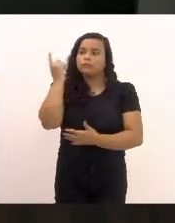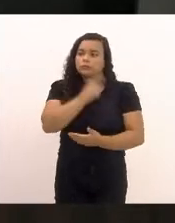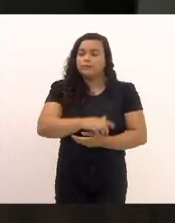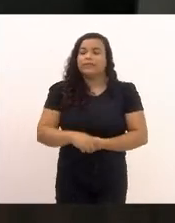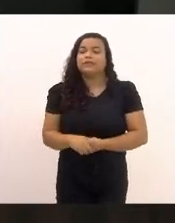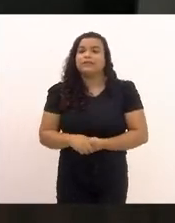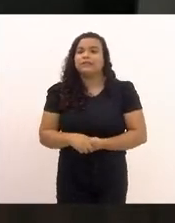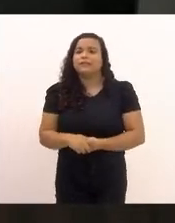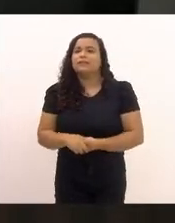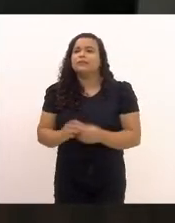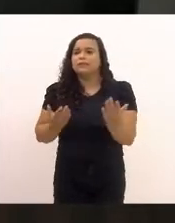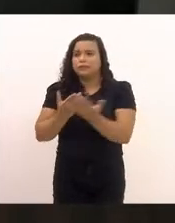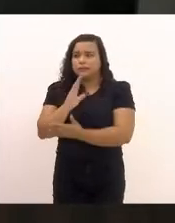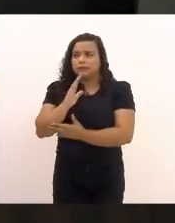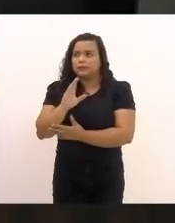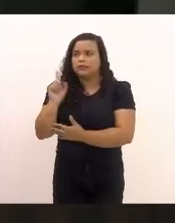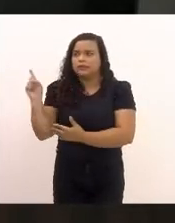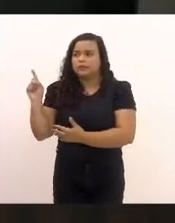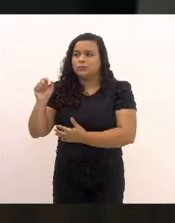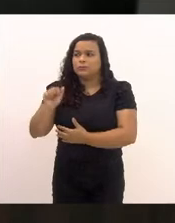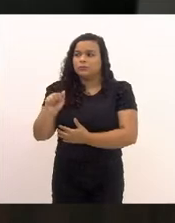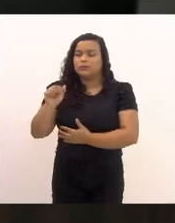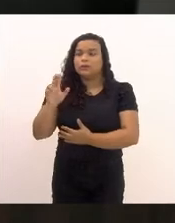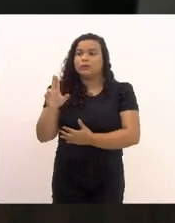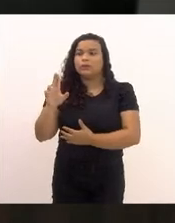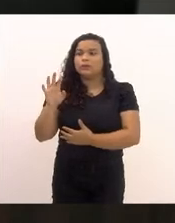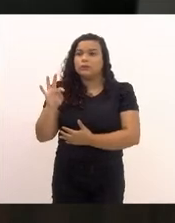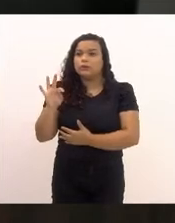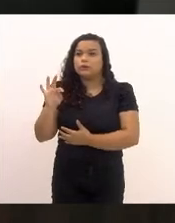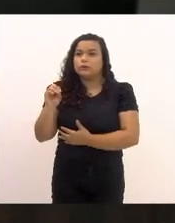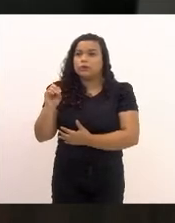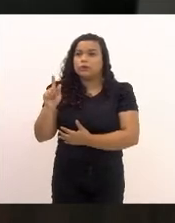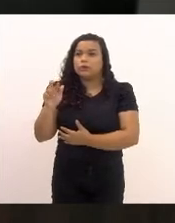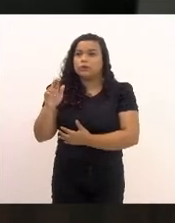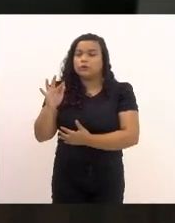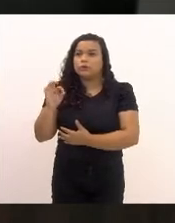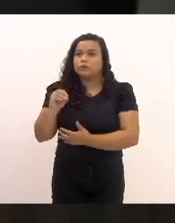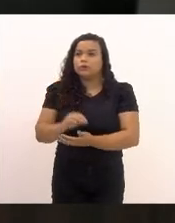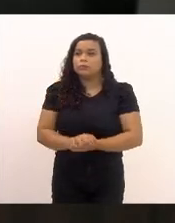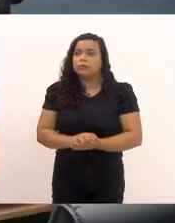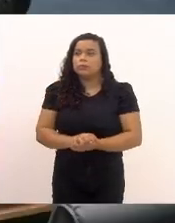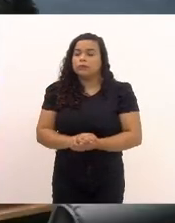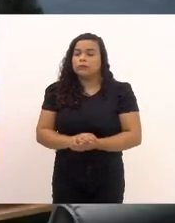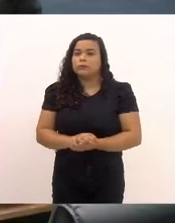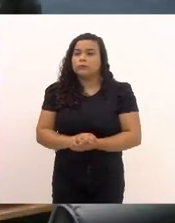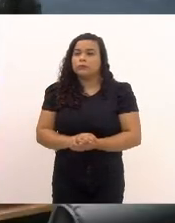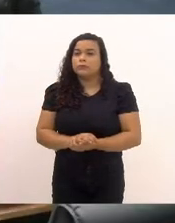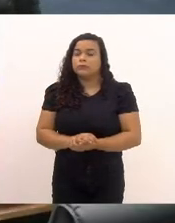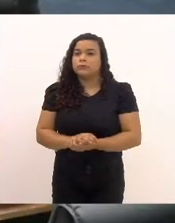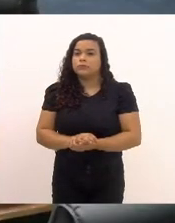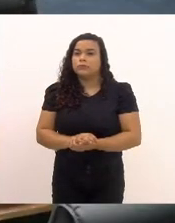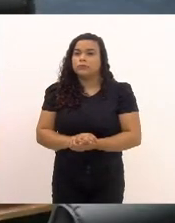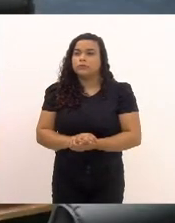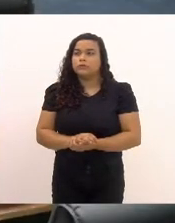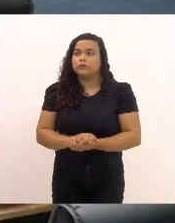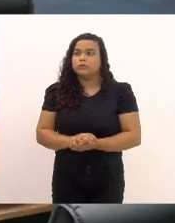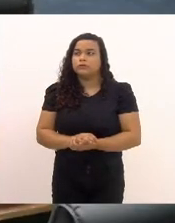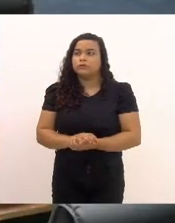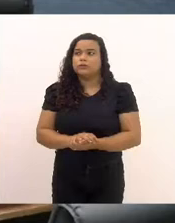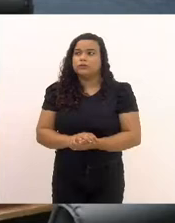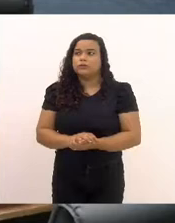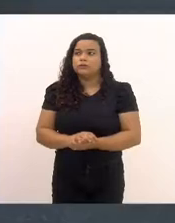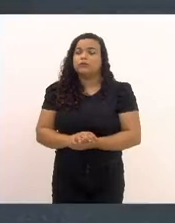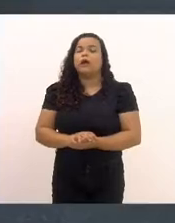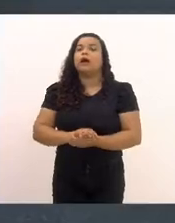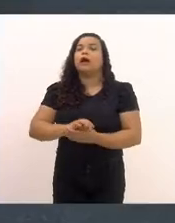vai autógrafo. Declaração de voto. Pode, ao final, deputado. Eu queria registrar nesse projeto, a